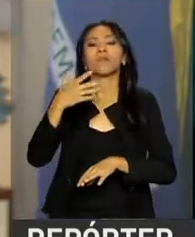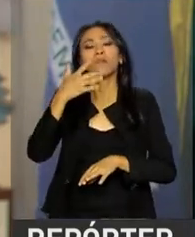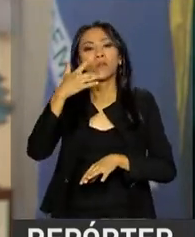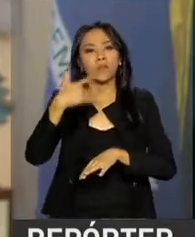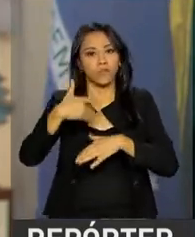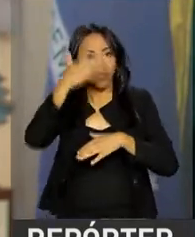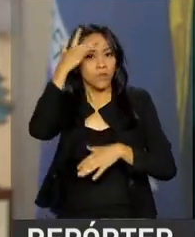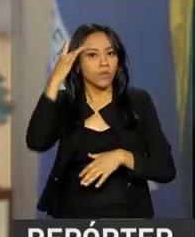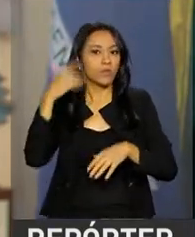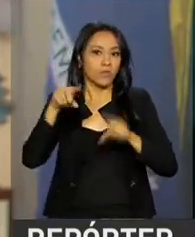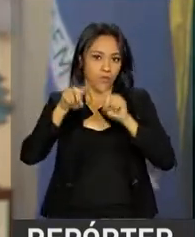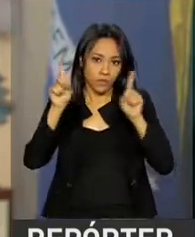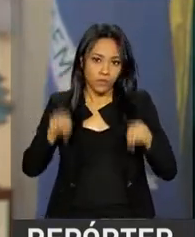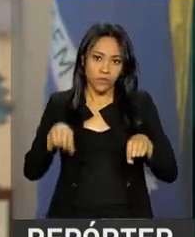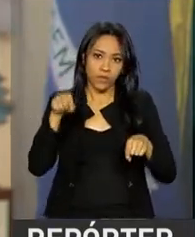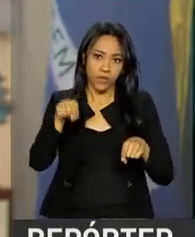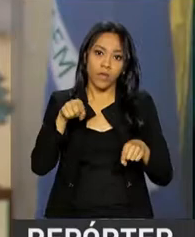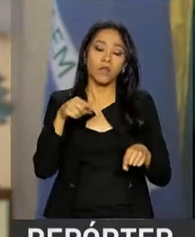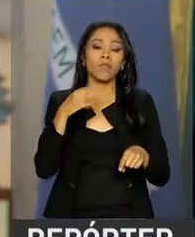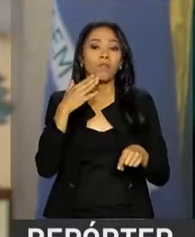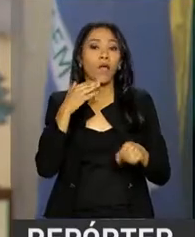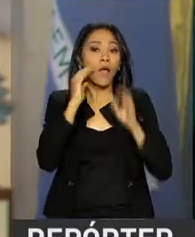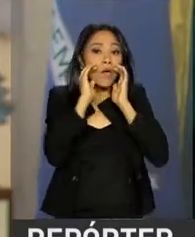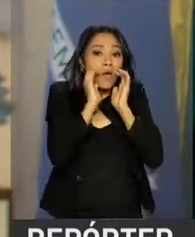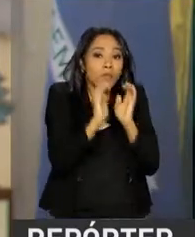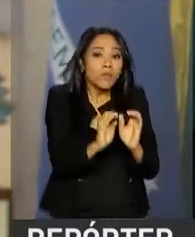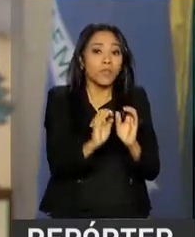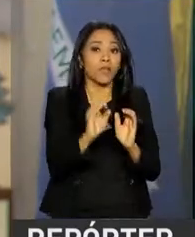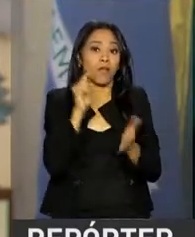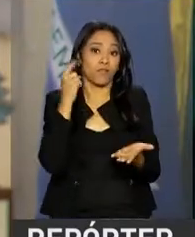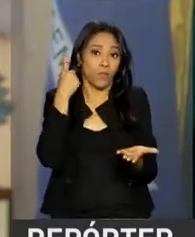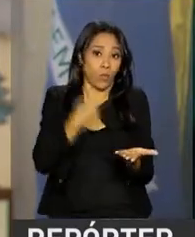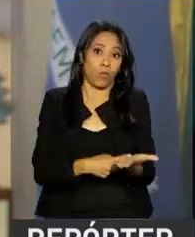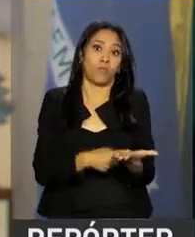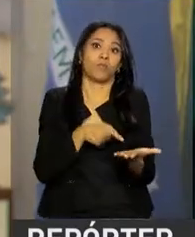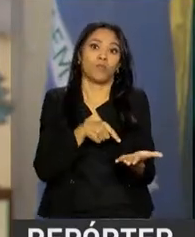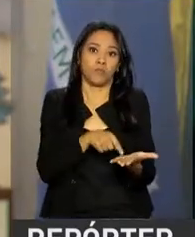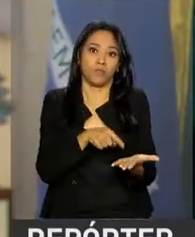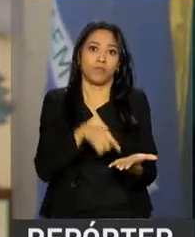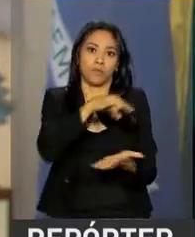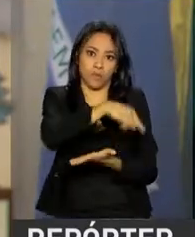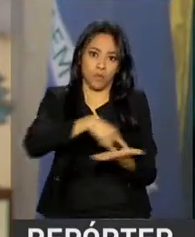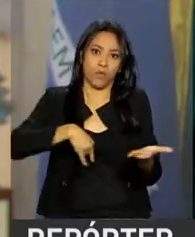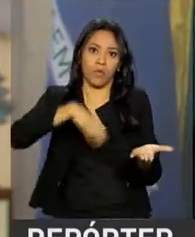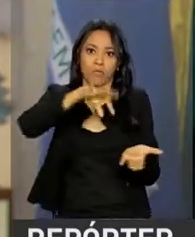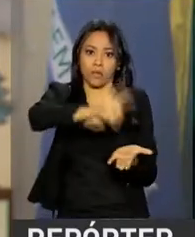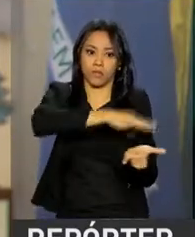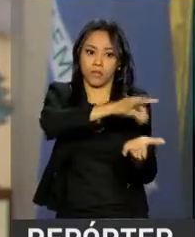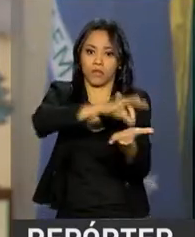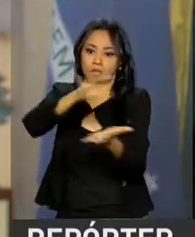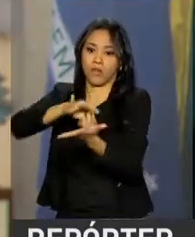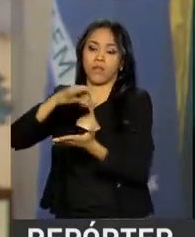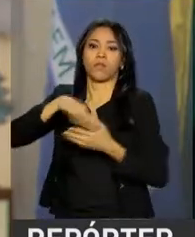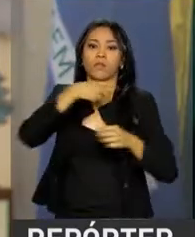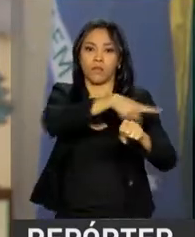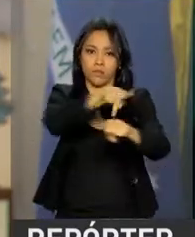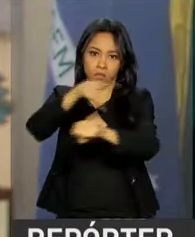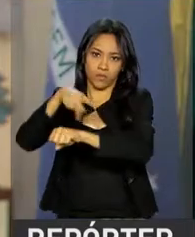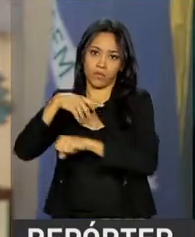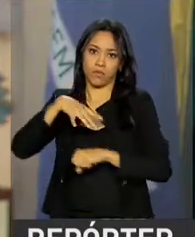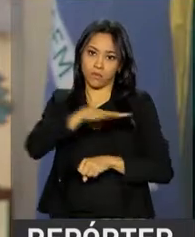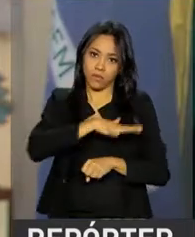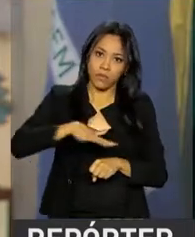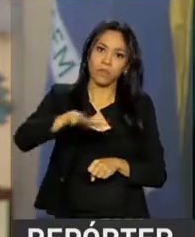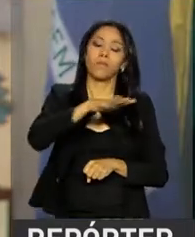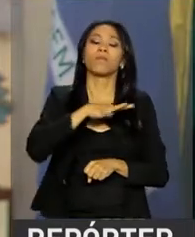de implementação desses compromissos para que o setor fosse, para que fosse feita a conversão industrial desses setores